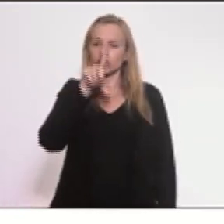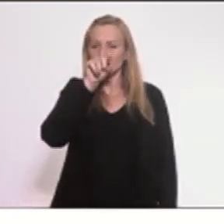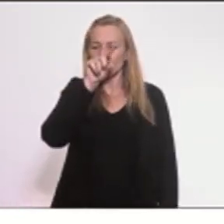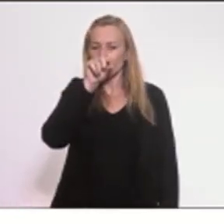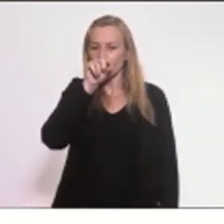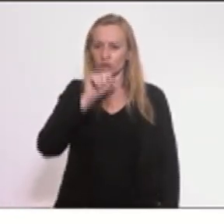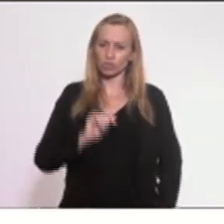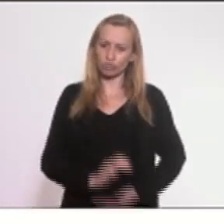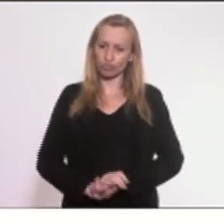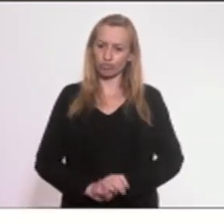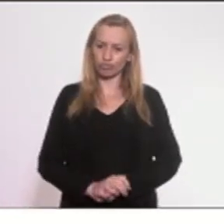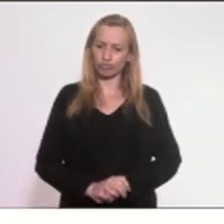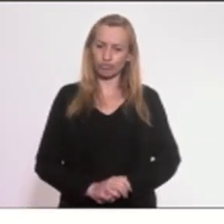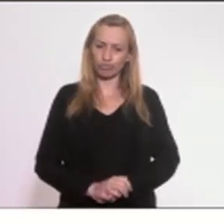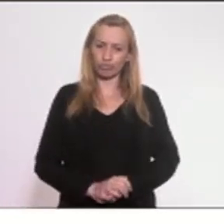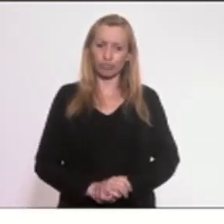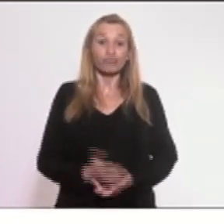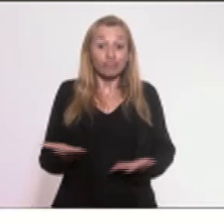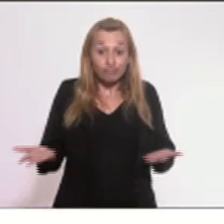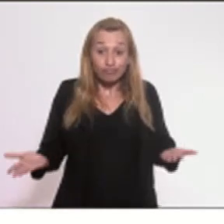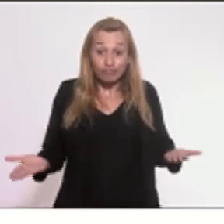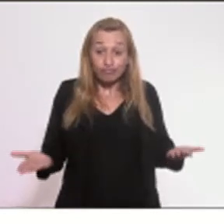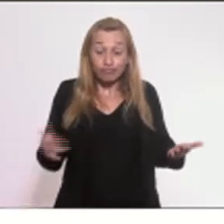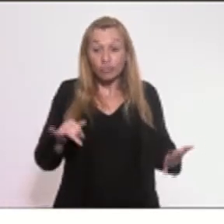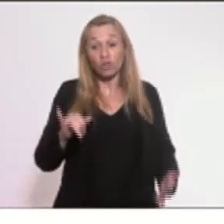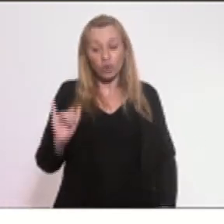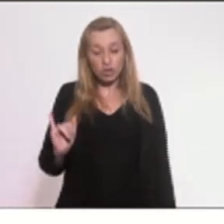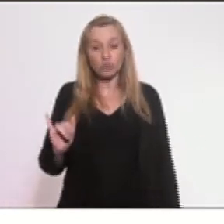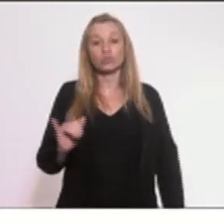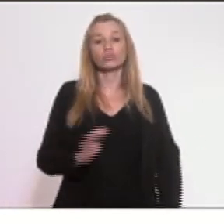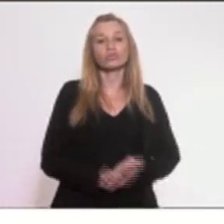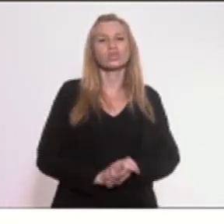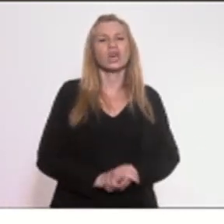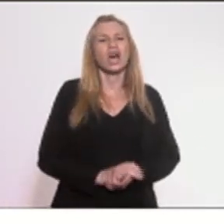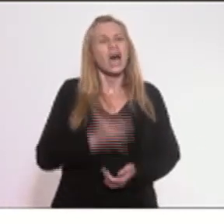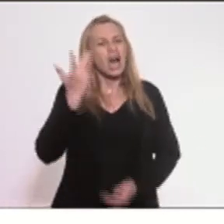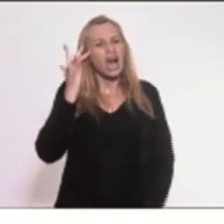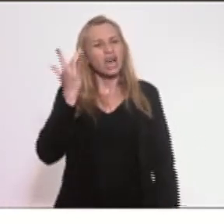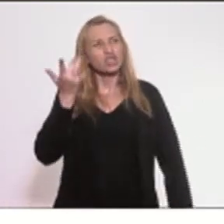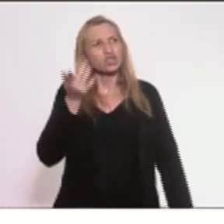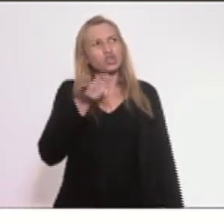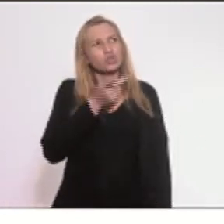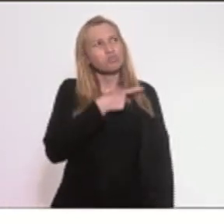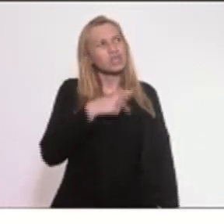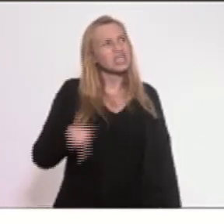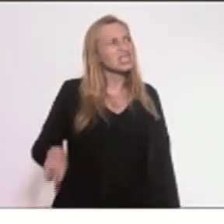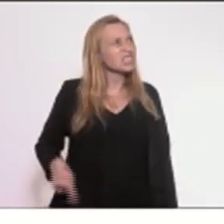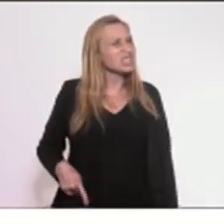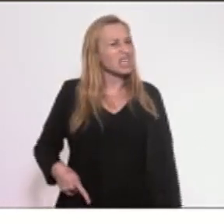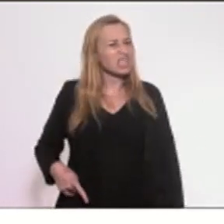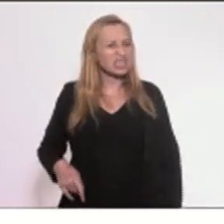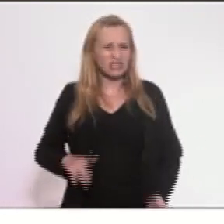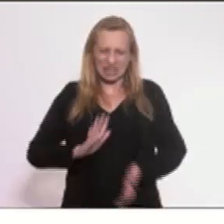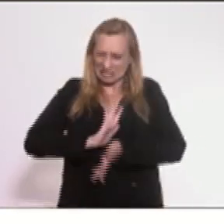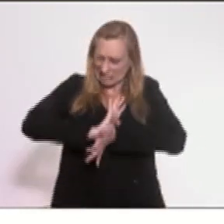desse pleito. E acha que o presidente vai